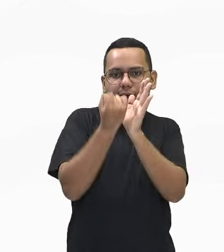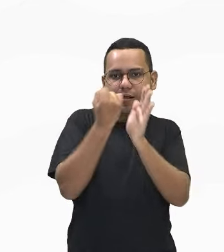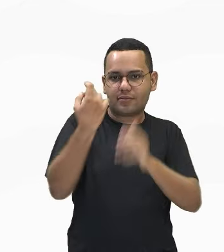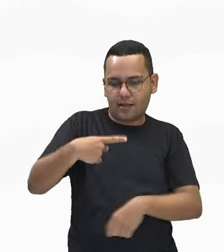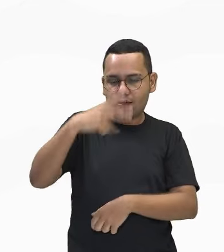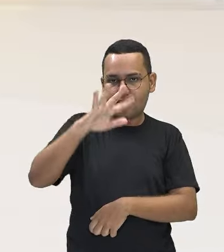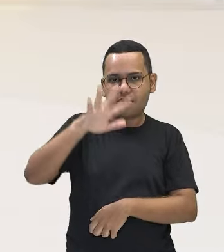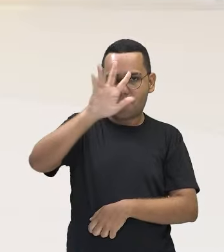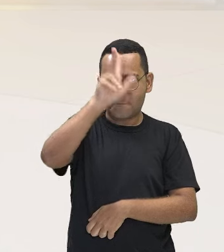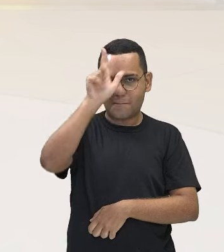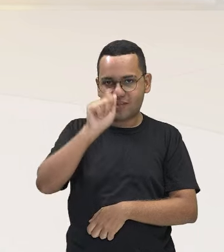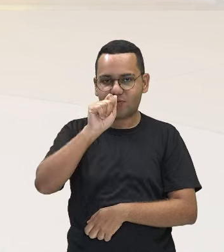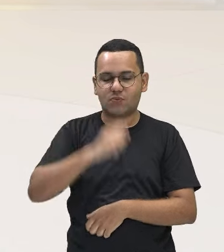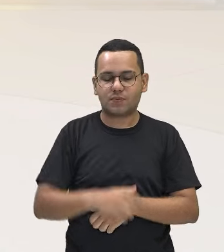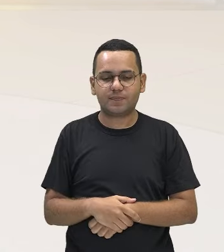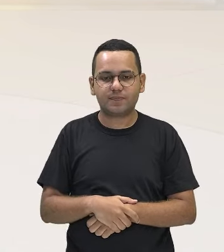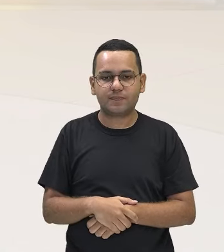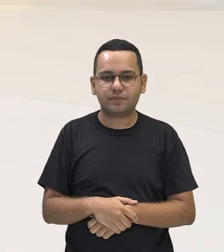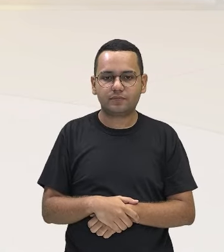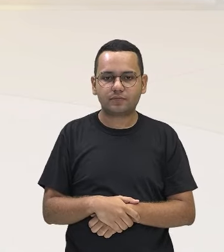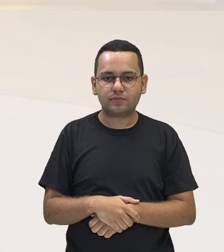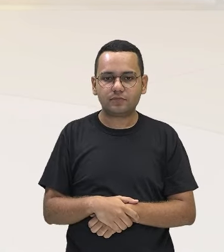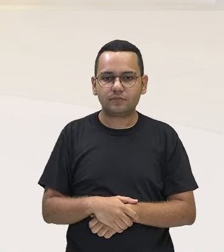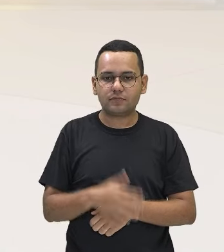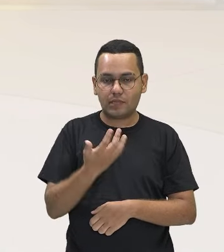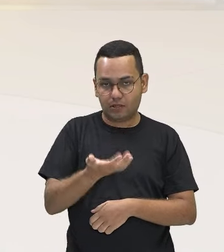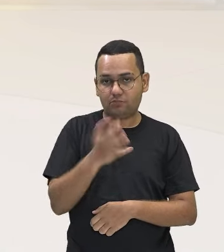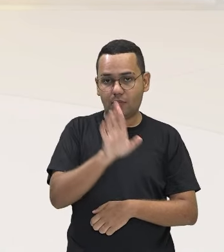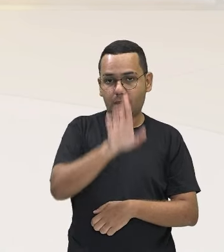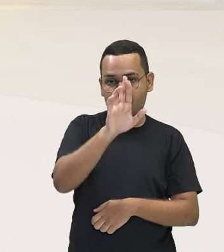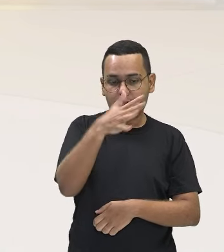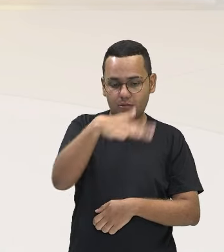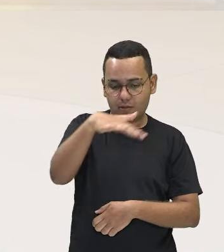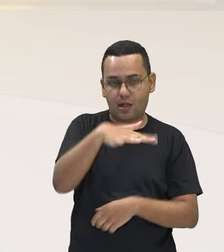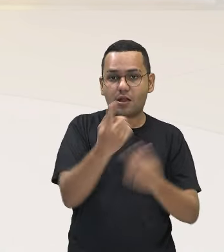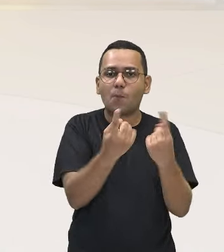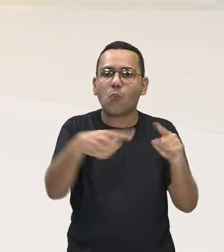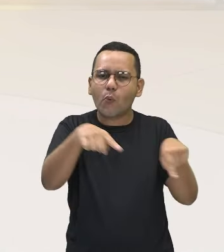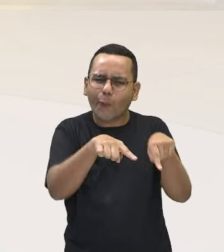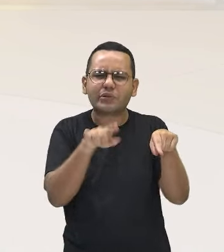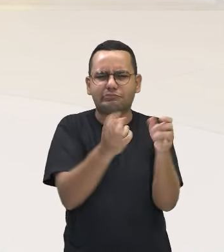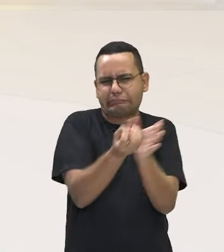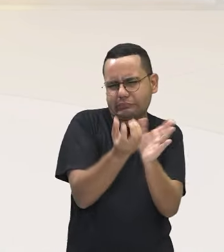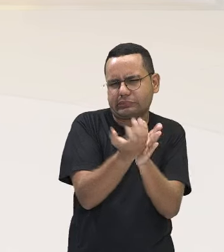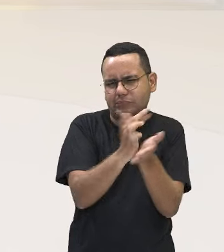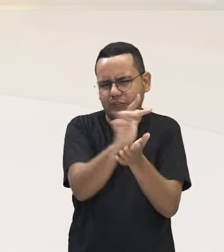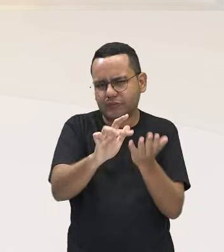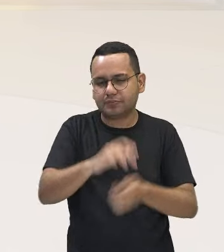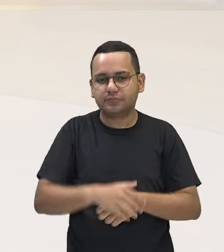Amazonas. Ou seja, a proposta dele, que ele é maestro, ele é envolvido com produção musical,